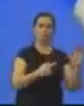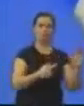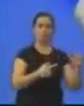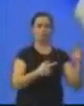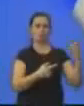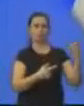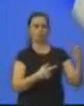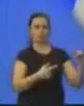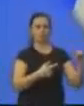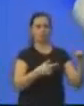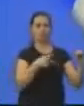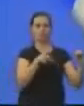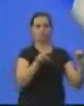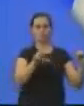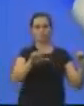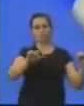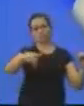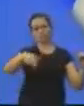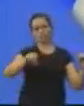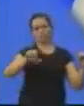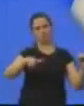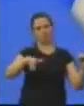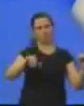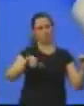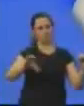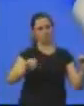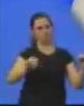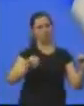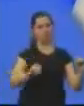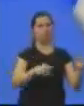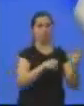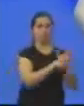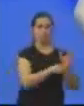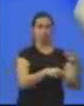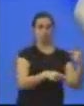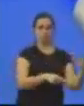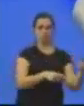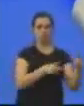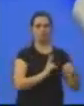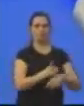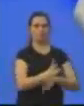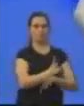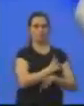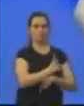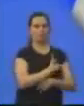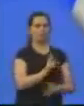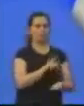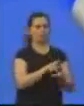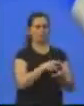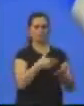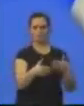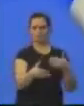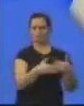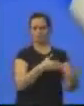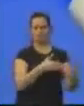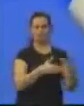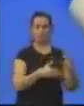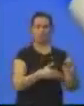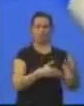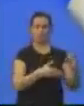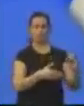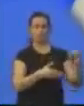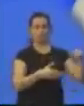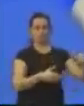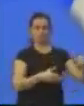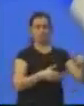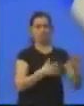um polinômio, x² mais 10x menos 5. Ela é uma função contínua em qualquer ponto do seu domínio.